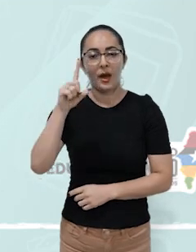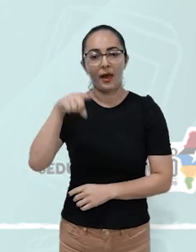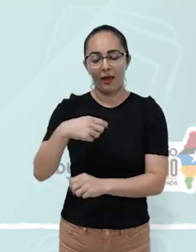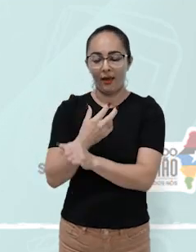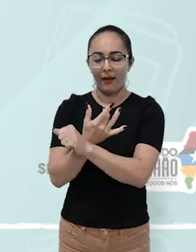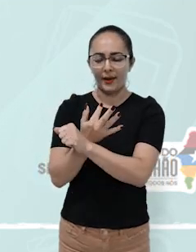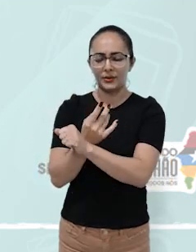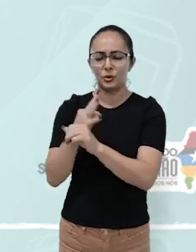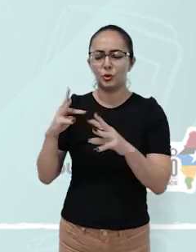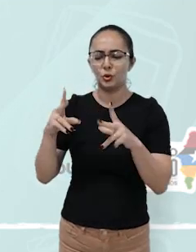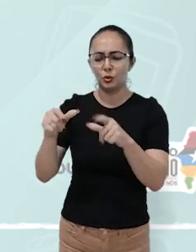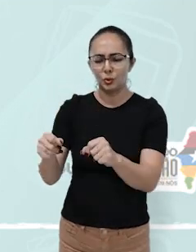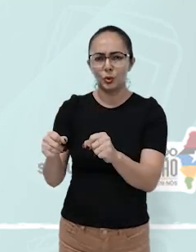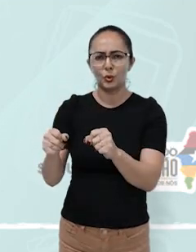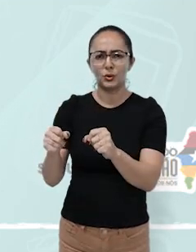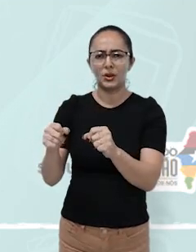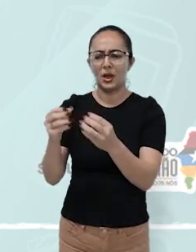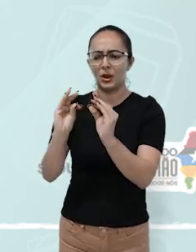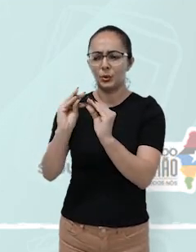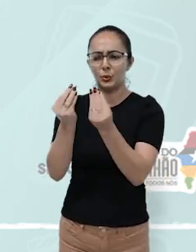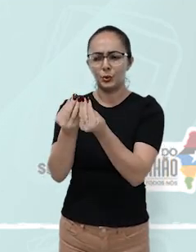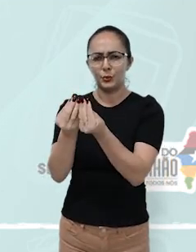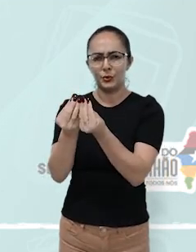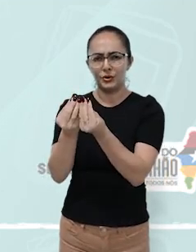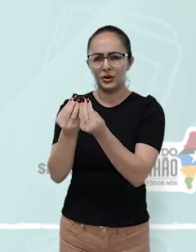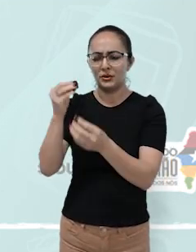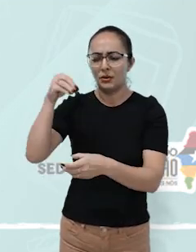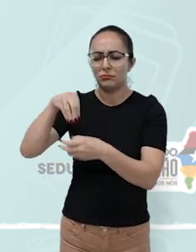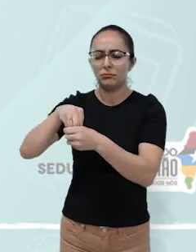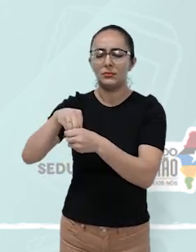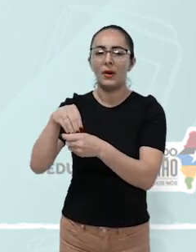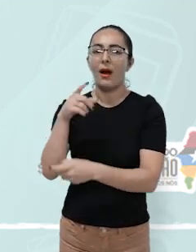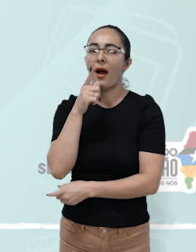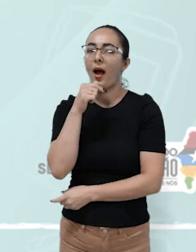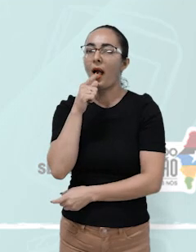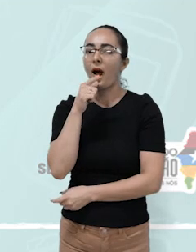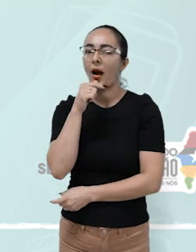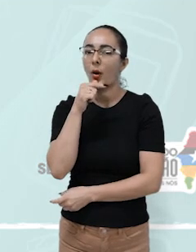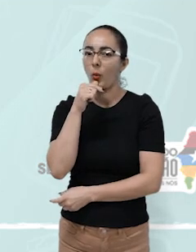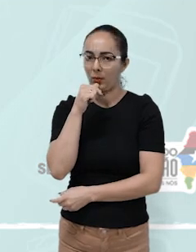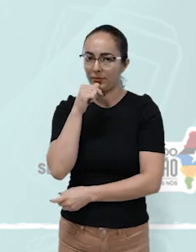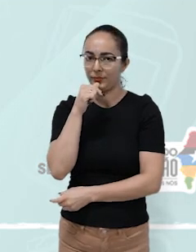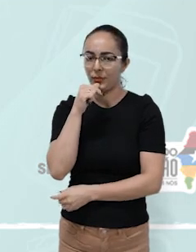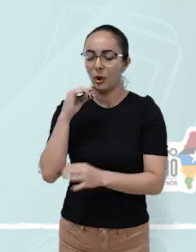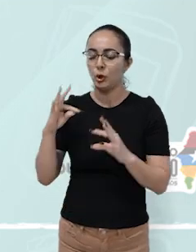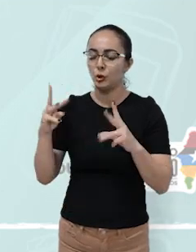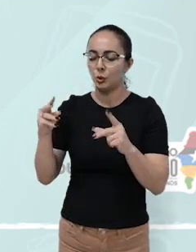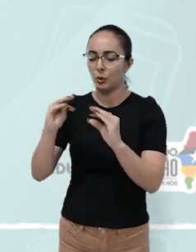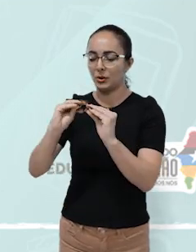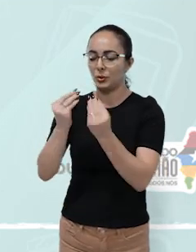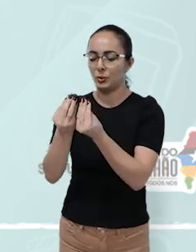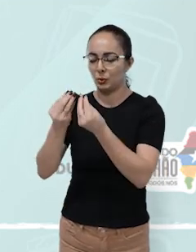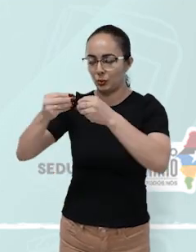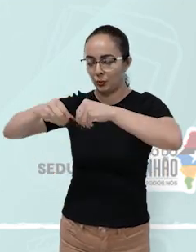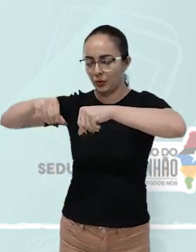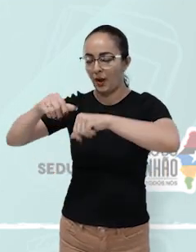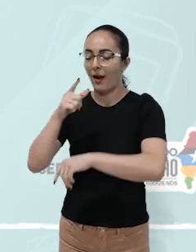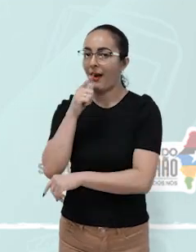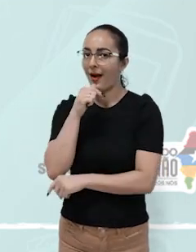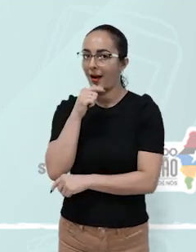solução aquosa, turma, solução aquosa quer dizer água, ou seja, toda substância que é dissolvida